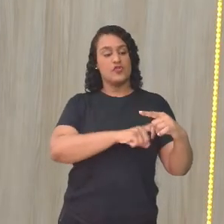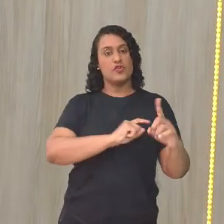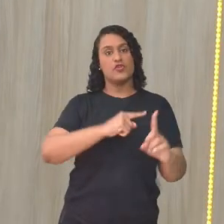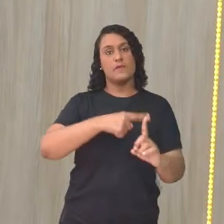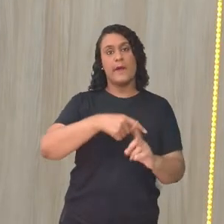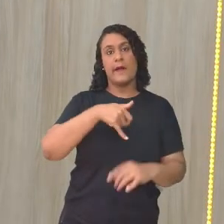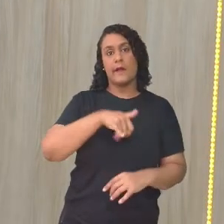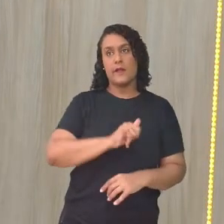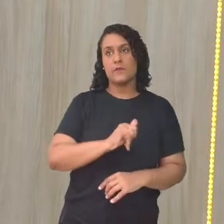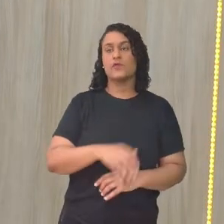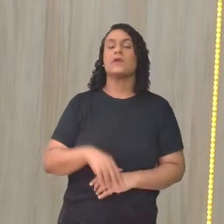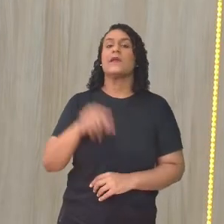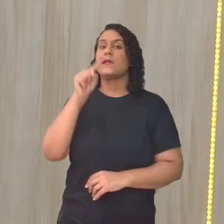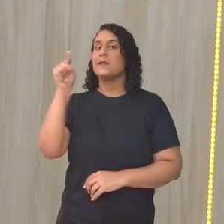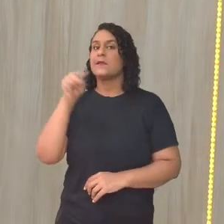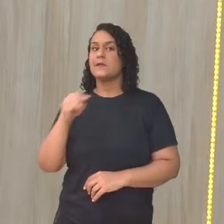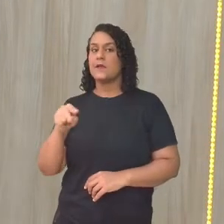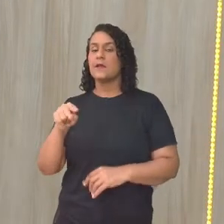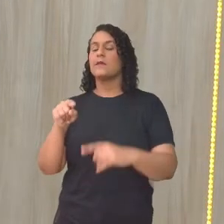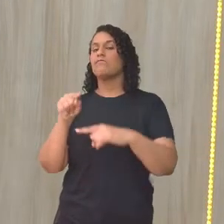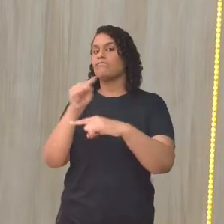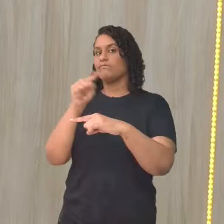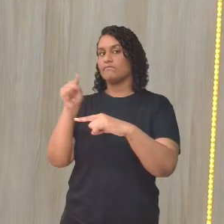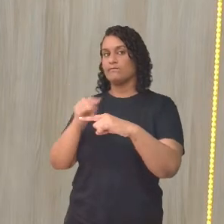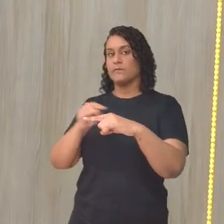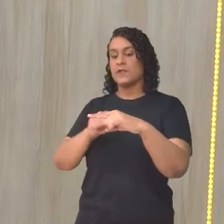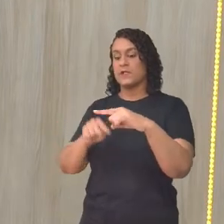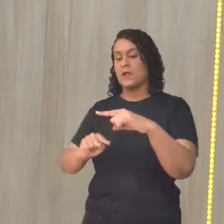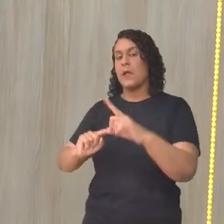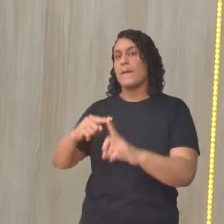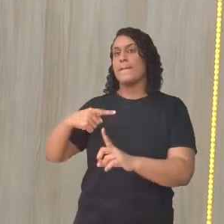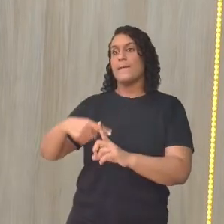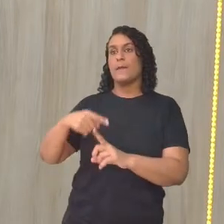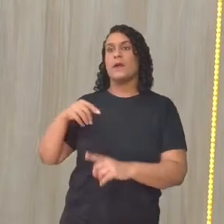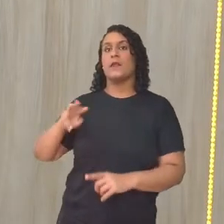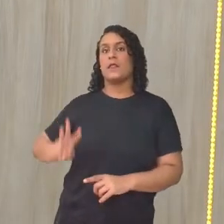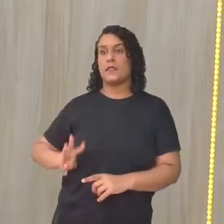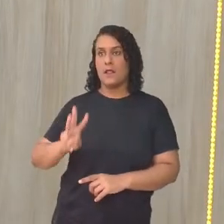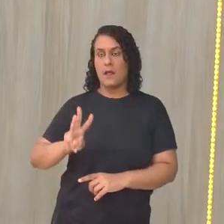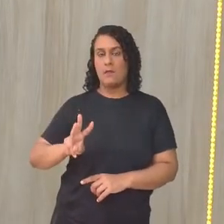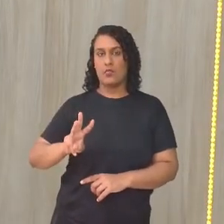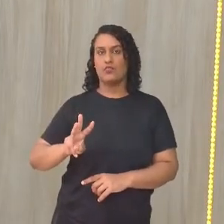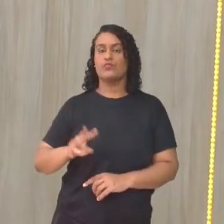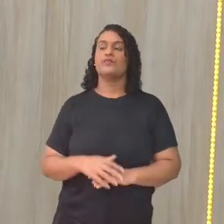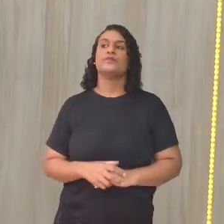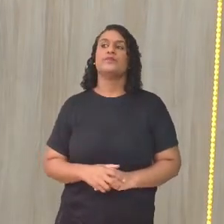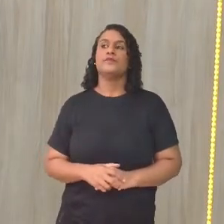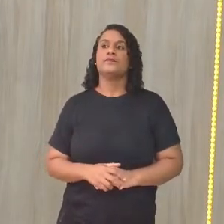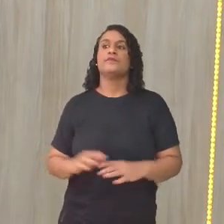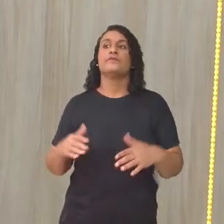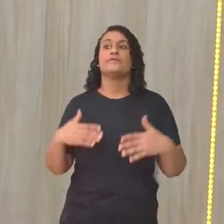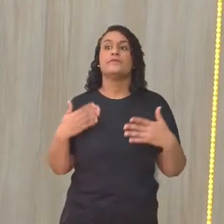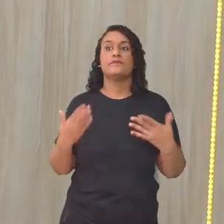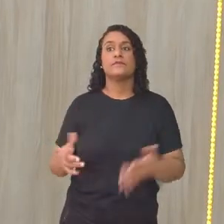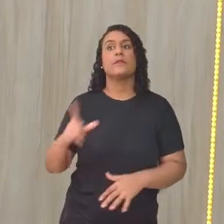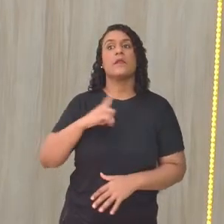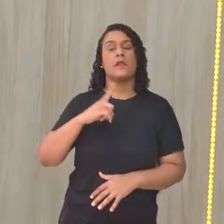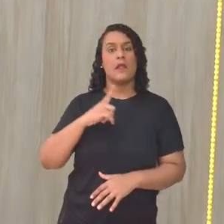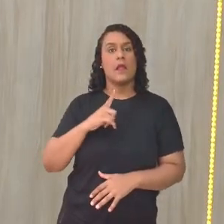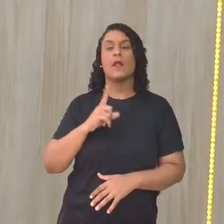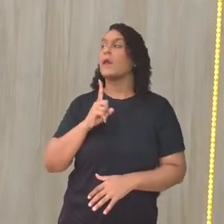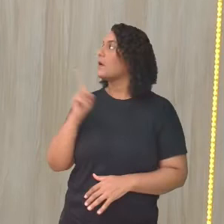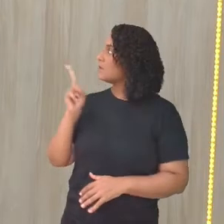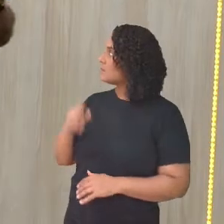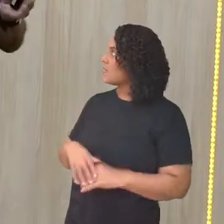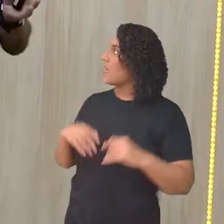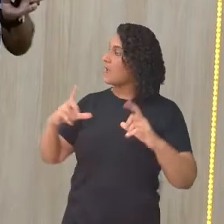mais W em si. Então observa que tem essa parte aqui, Z mais W, aqui vai ser um Wzinho. Então ele tem essa formação,